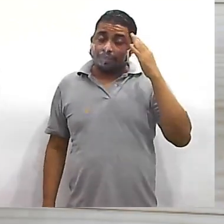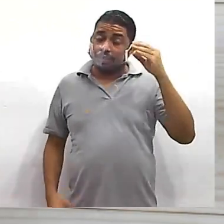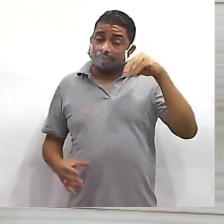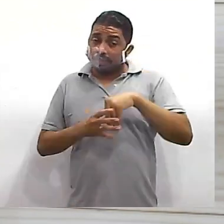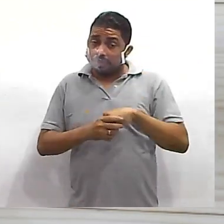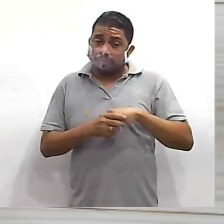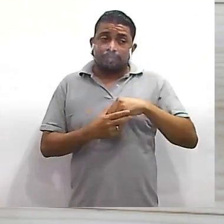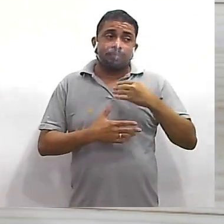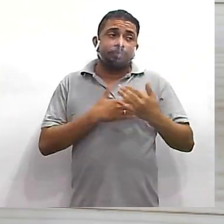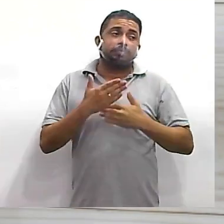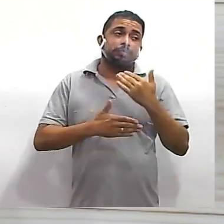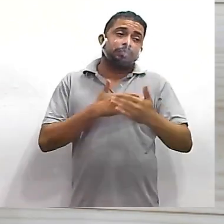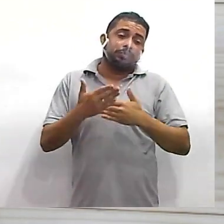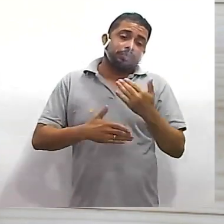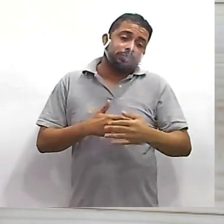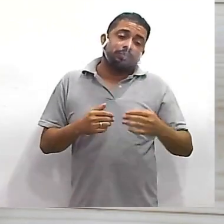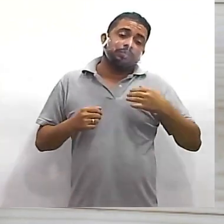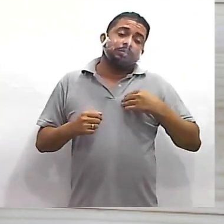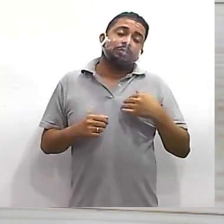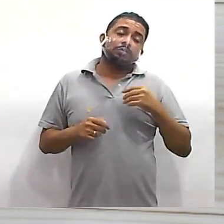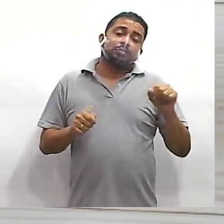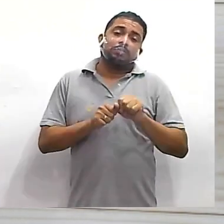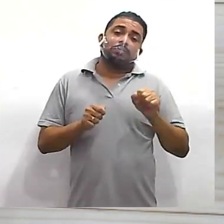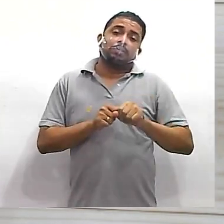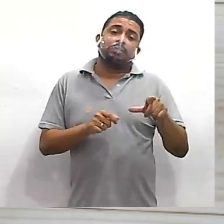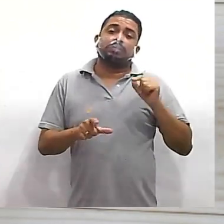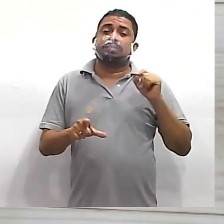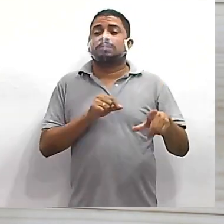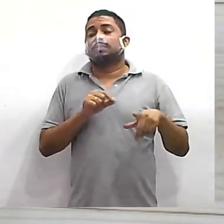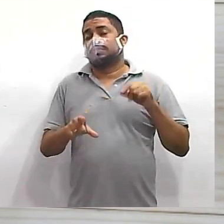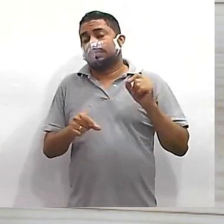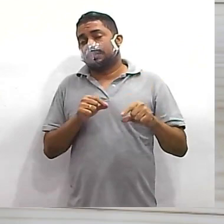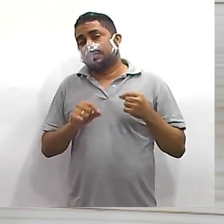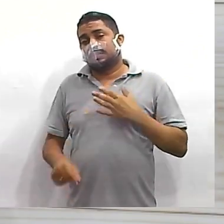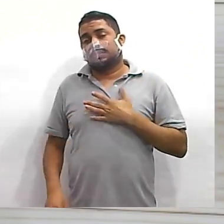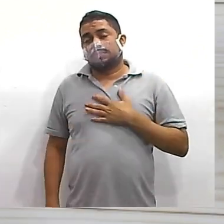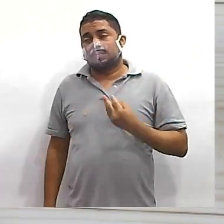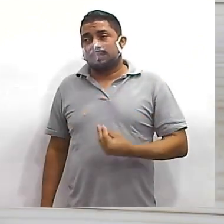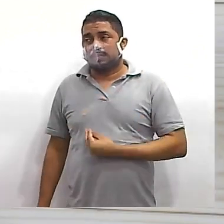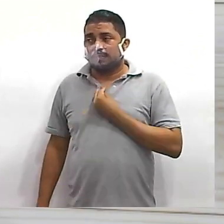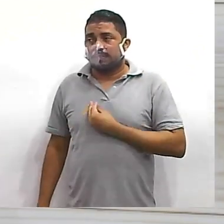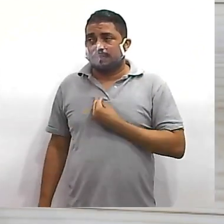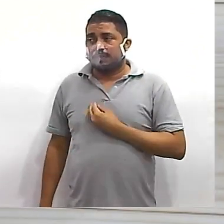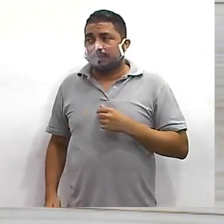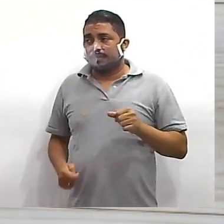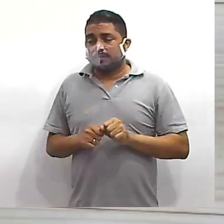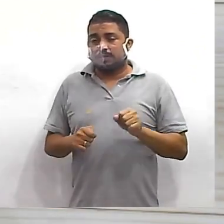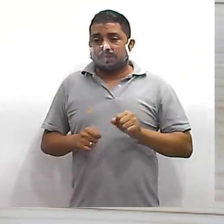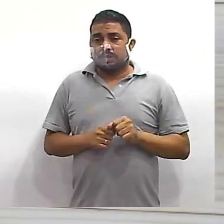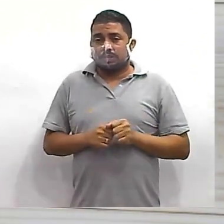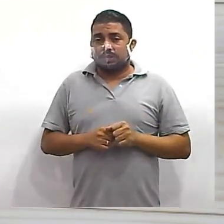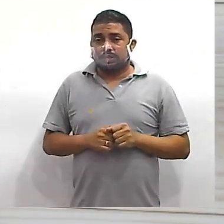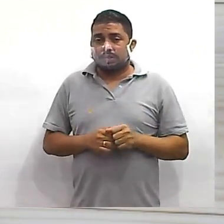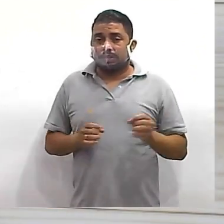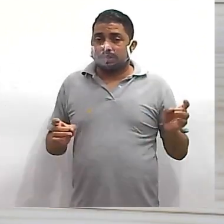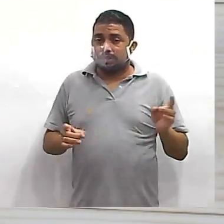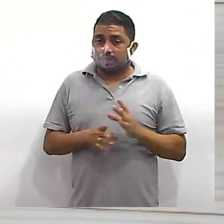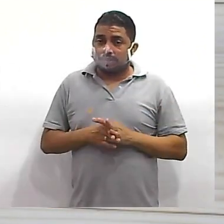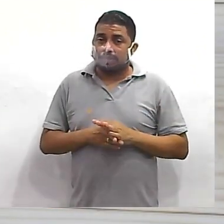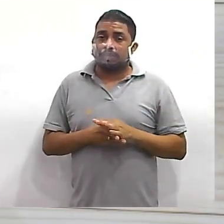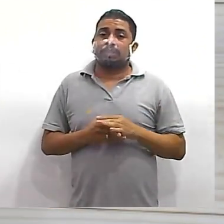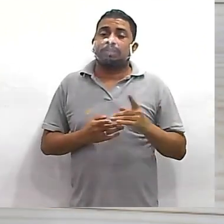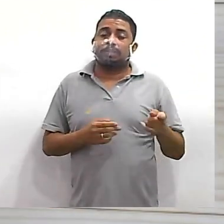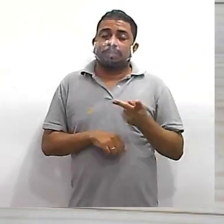desse processo eu possuo escolhas. Eu tenho escolhas na minha vida, tenho escolhas a fazer. A gente encerra aqui com essa